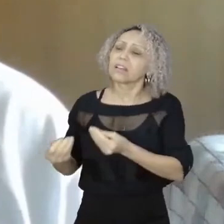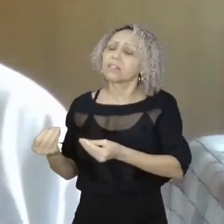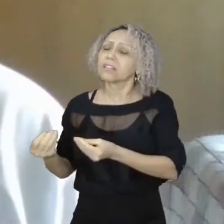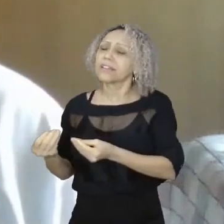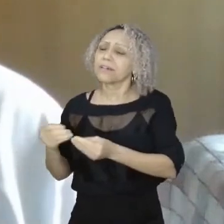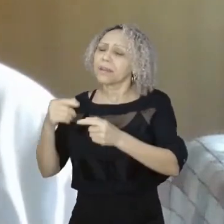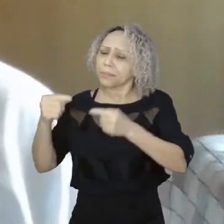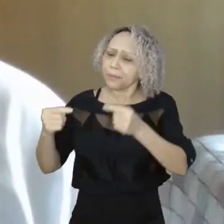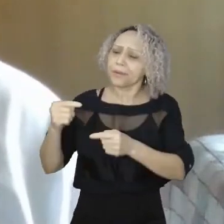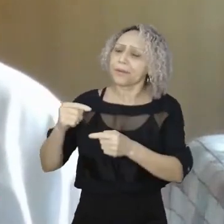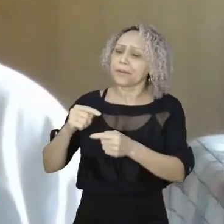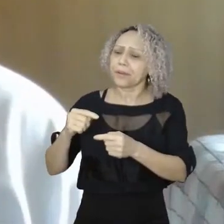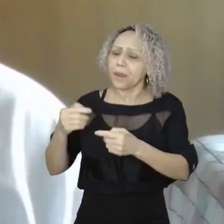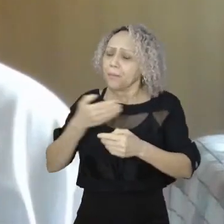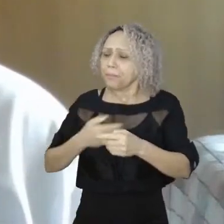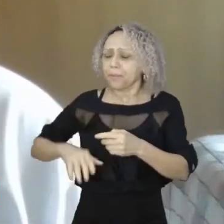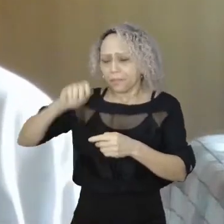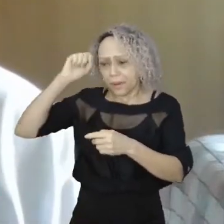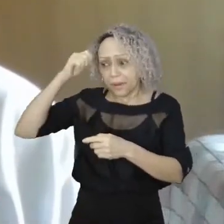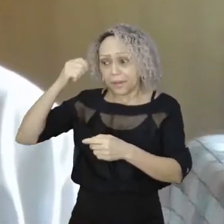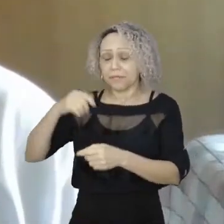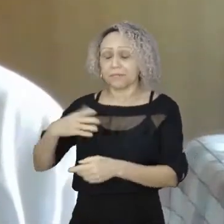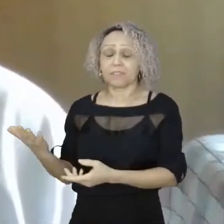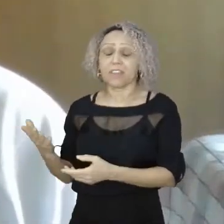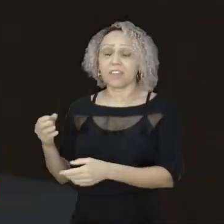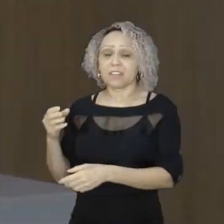sendo retomado pelo presidente Lula.